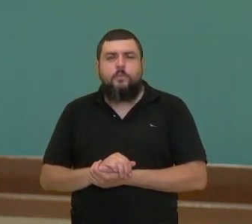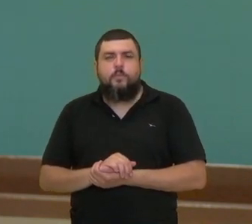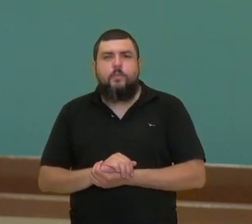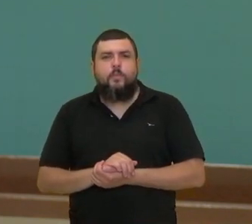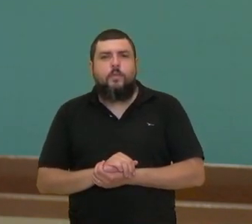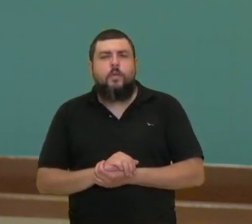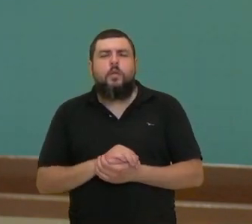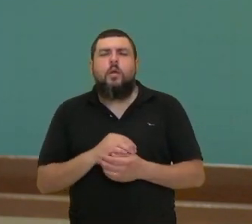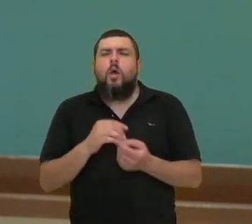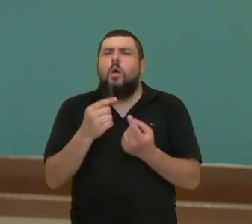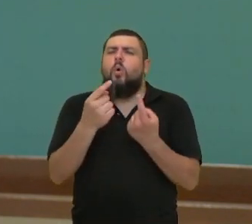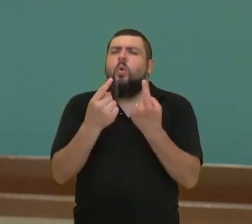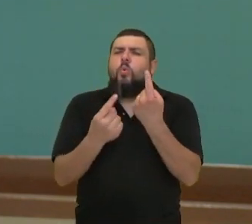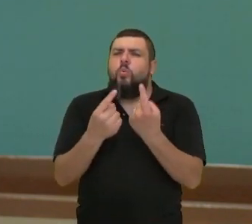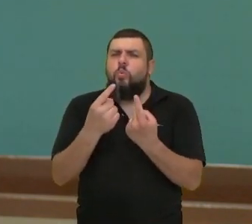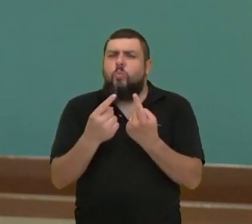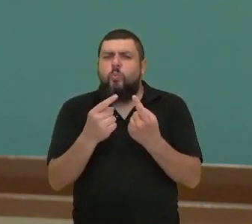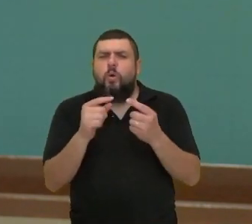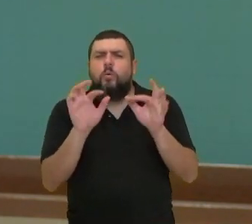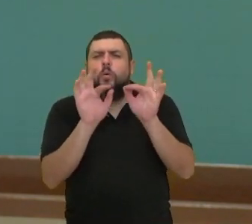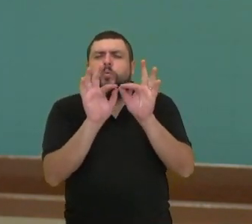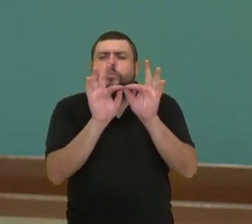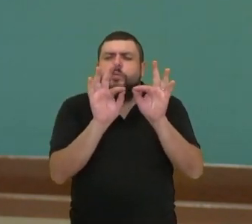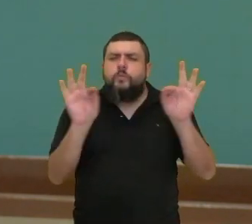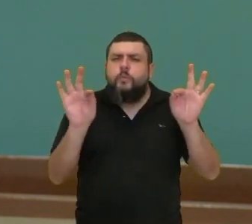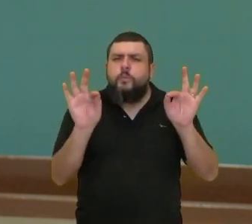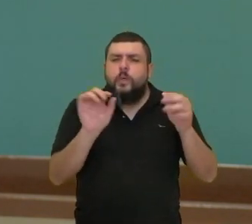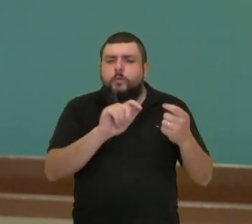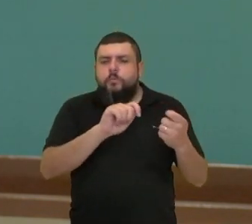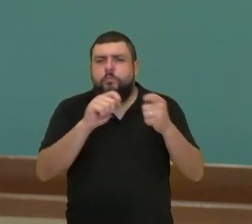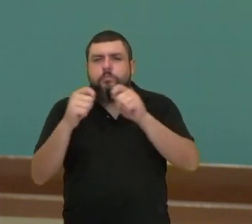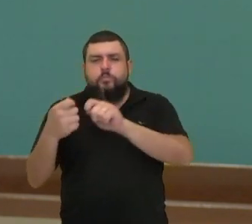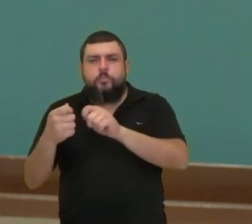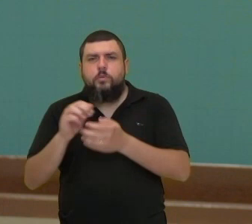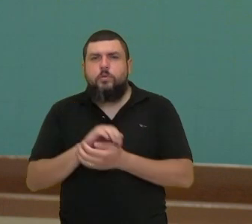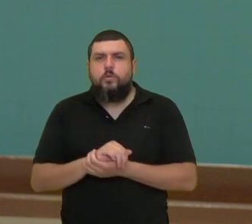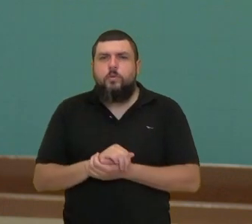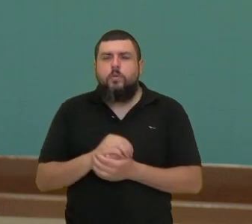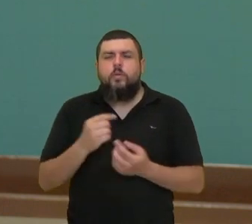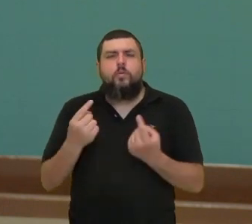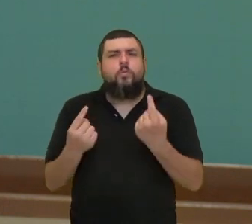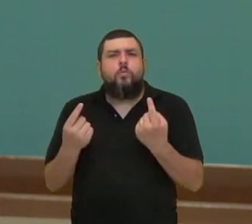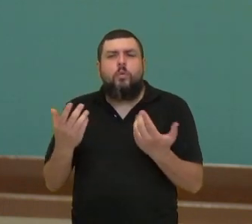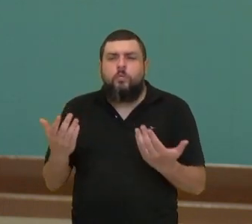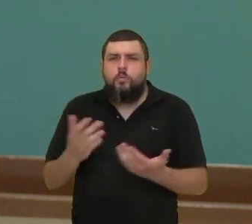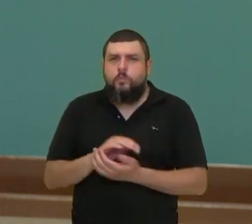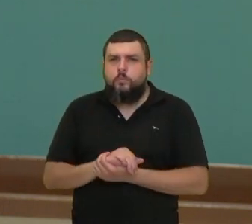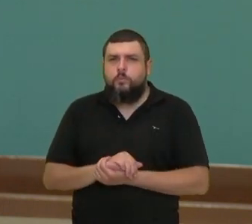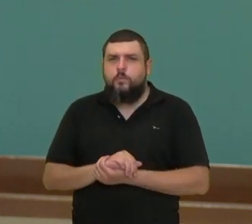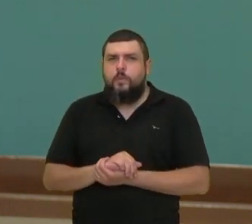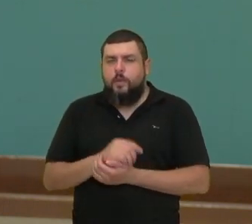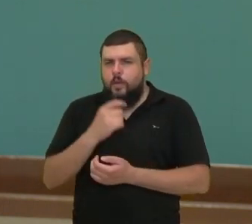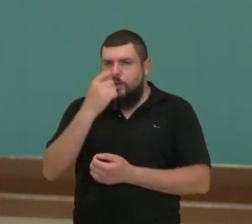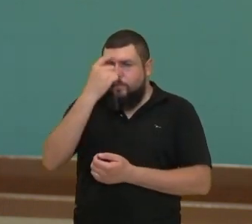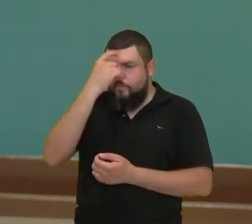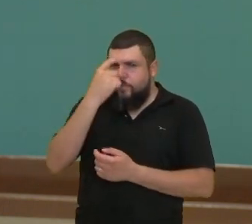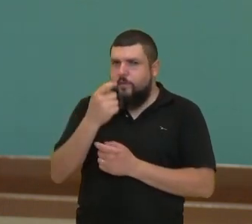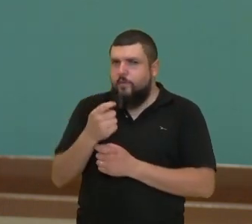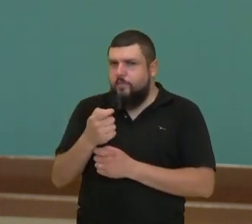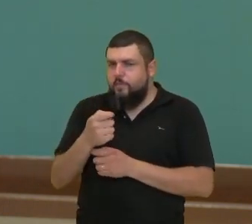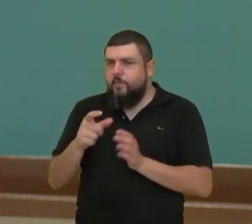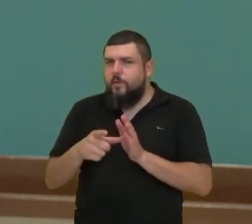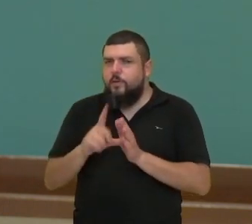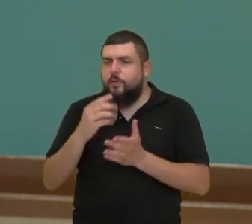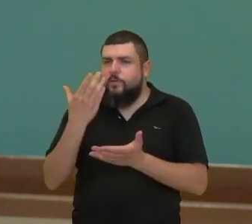Quais trechos são parafraseados? Quais trechos são parafraseados nesse trecho? Então, pensa um pouquinho sobre o que a gente